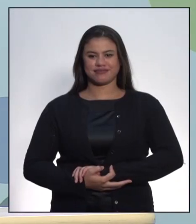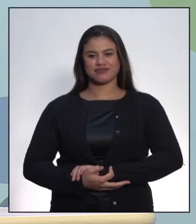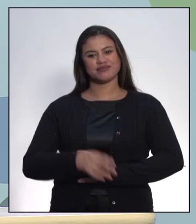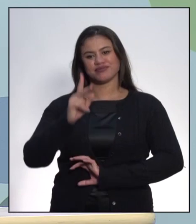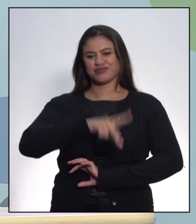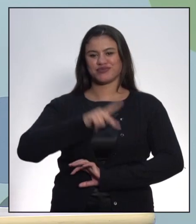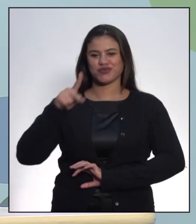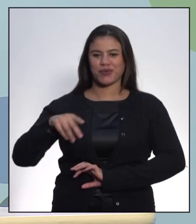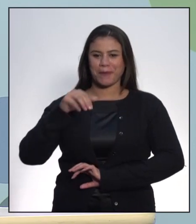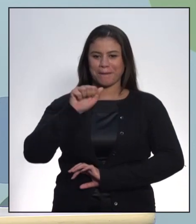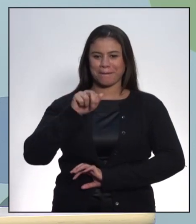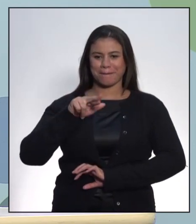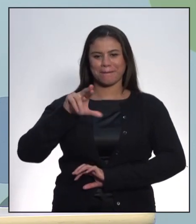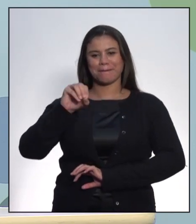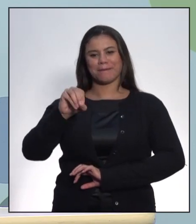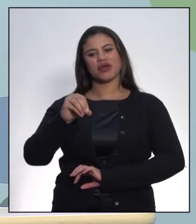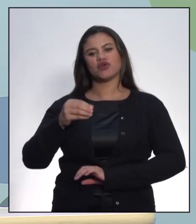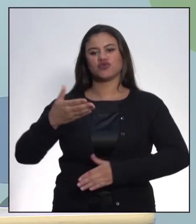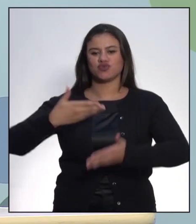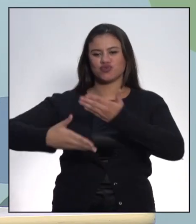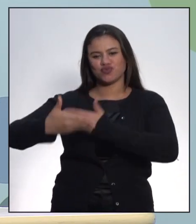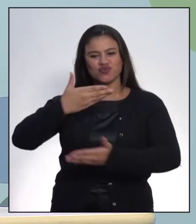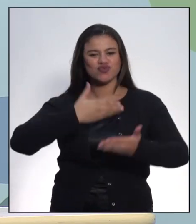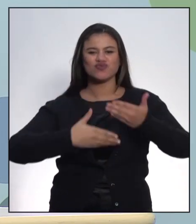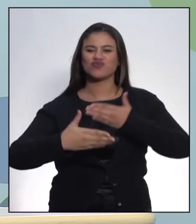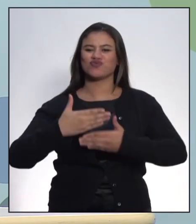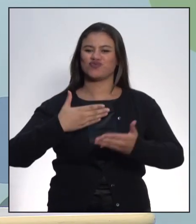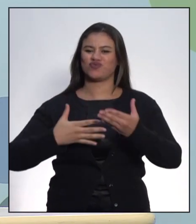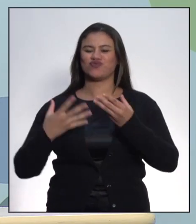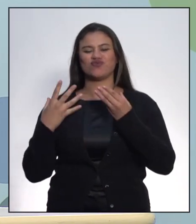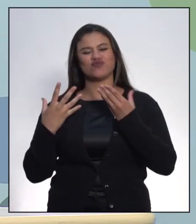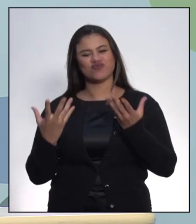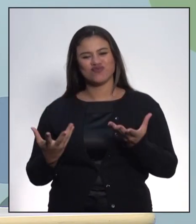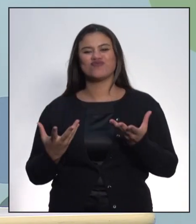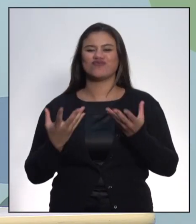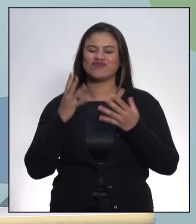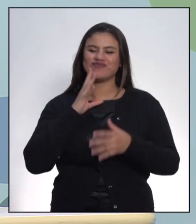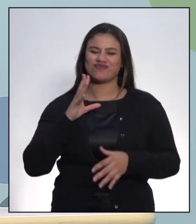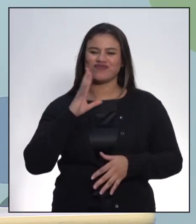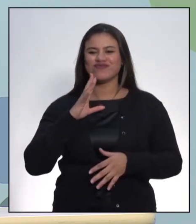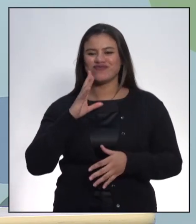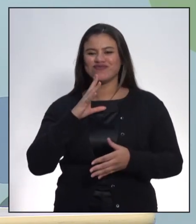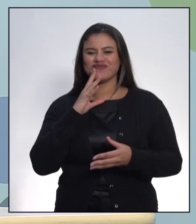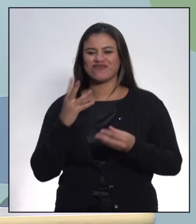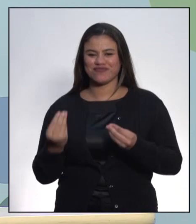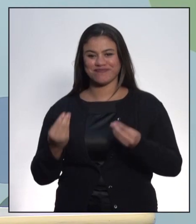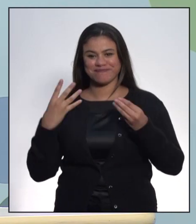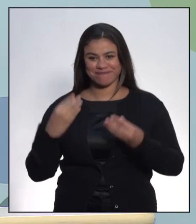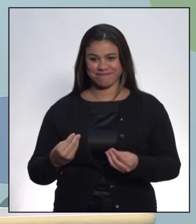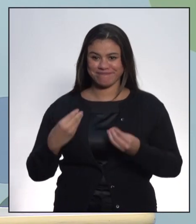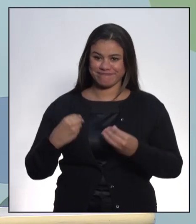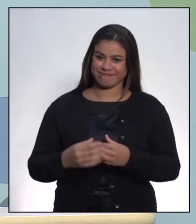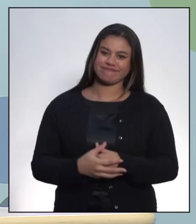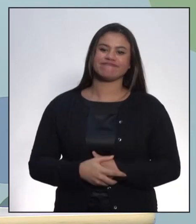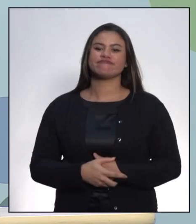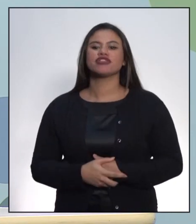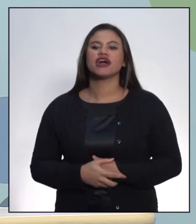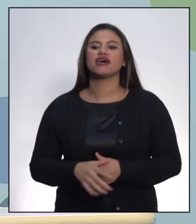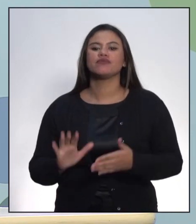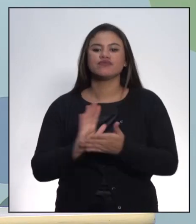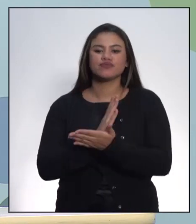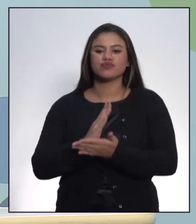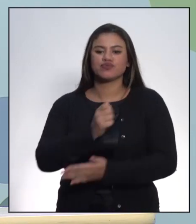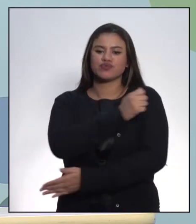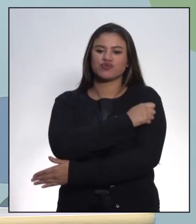Professor Mauro, a interação dos alunos aqui está sendo muito significativa aqui, tá? Alguns alunos colocaram